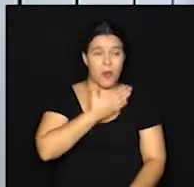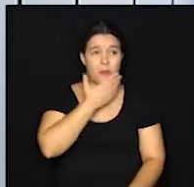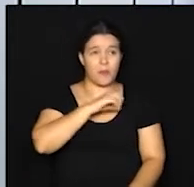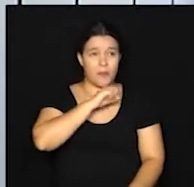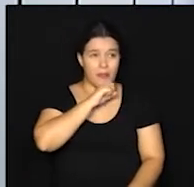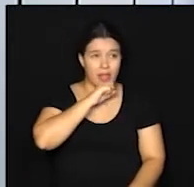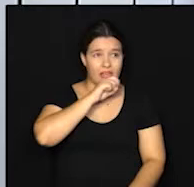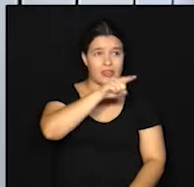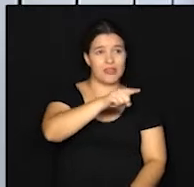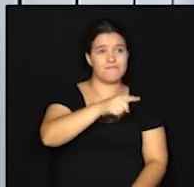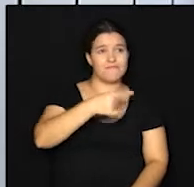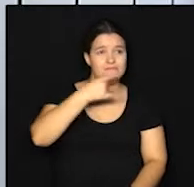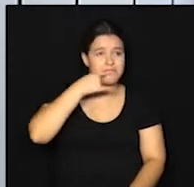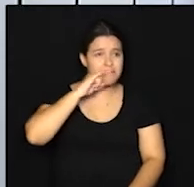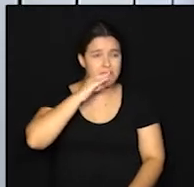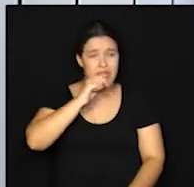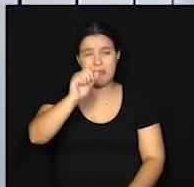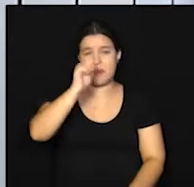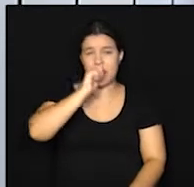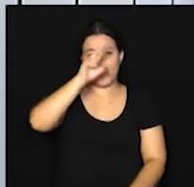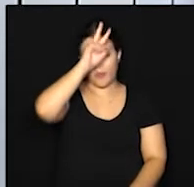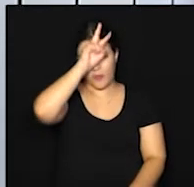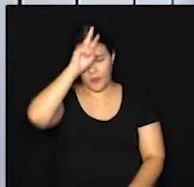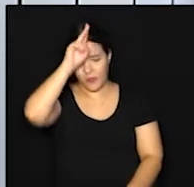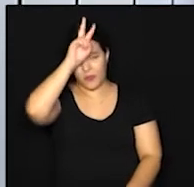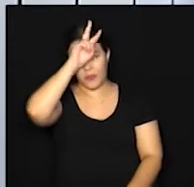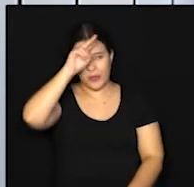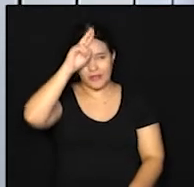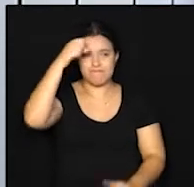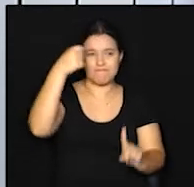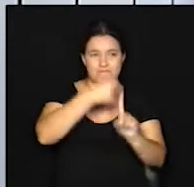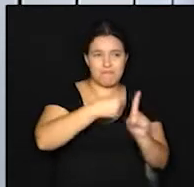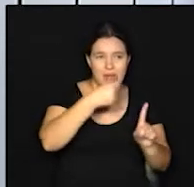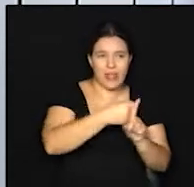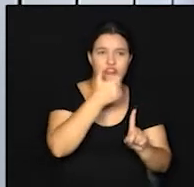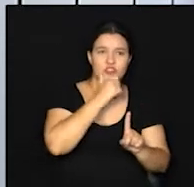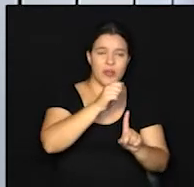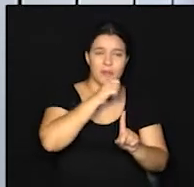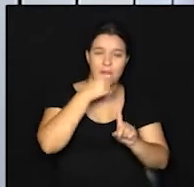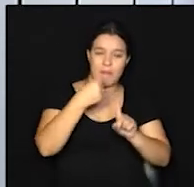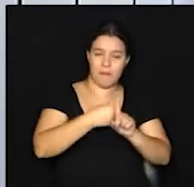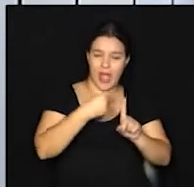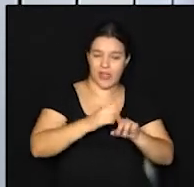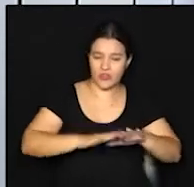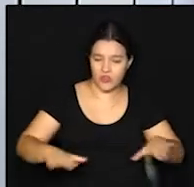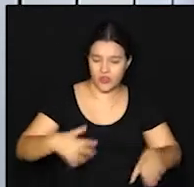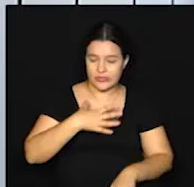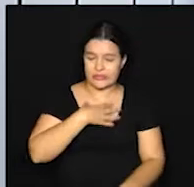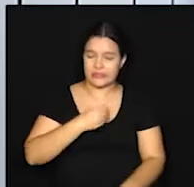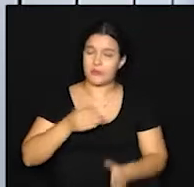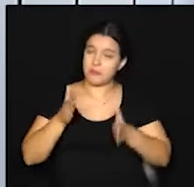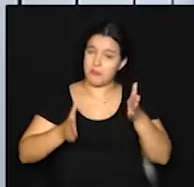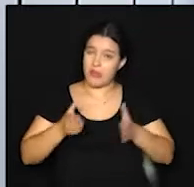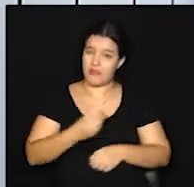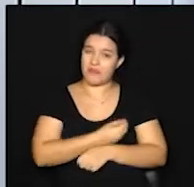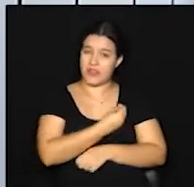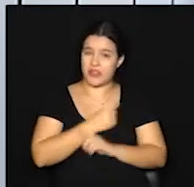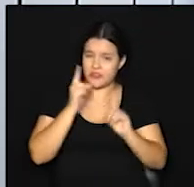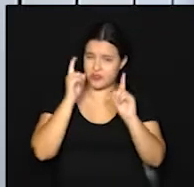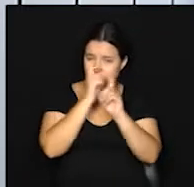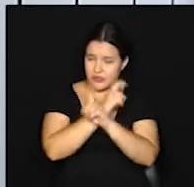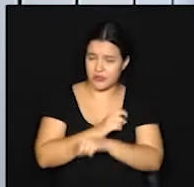numa situação de agredindo a si mesmo, talvez a sua mãe. Não deve ter sido nada fácil esse período. Vocês,